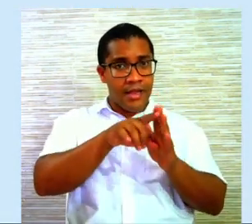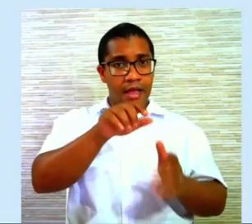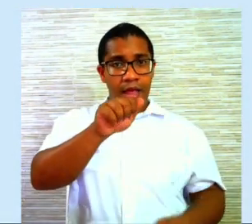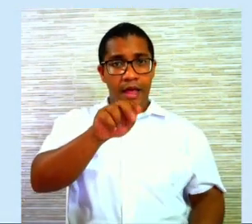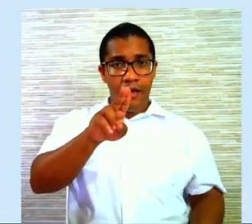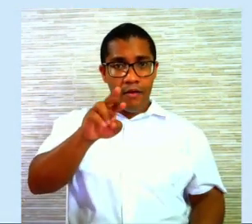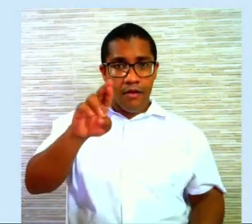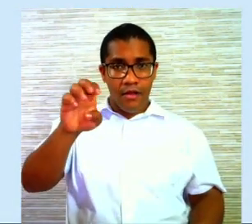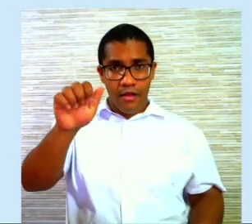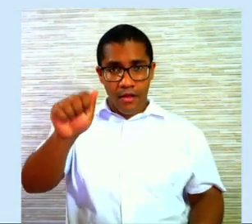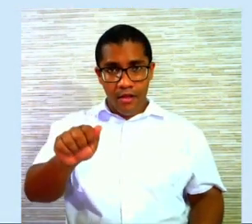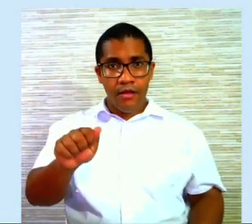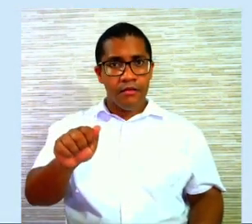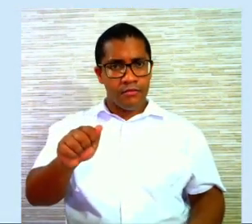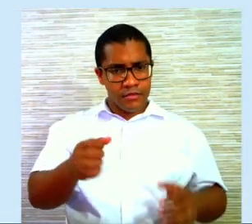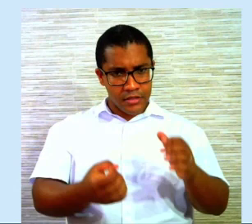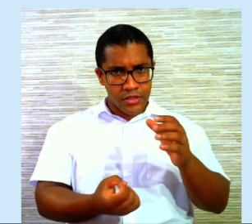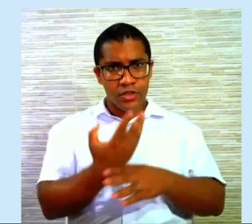Áurea chega.